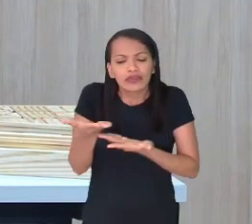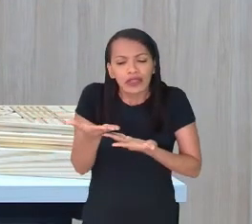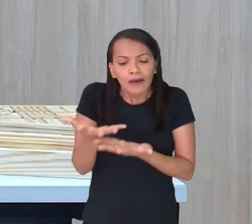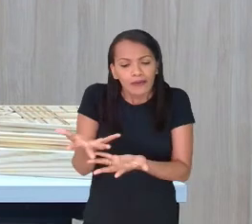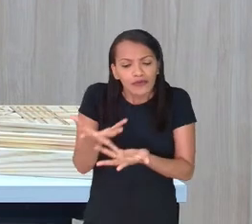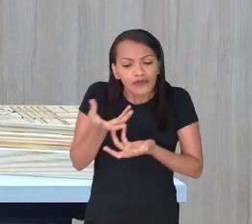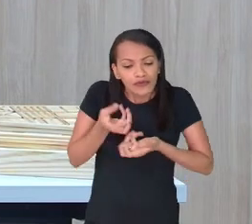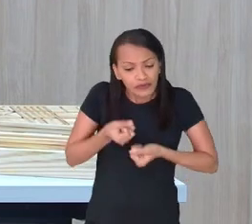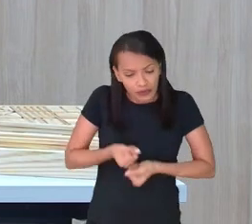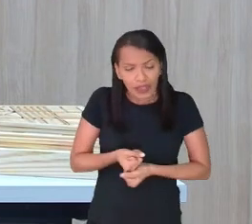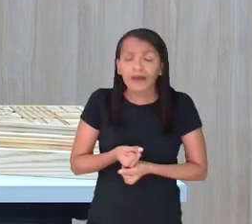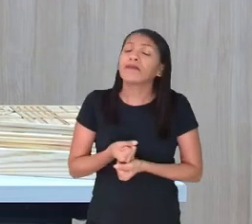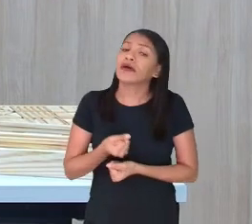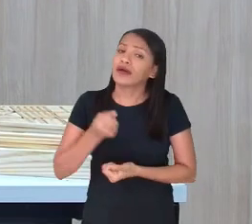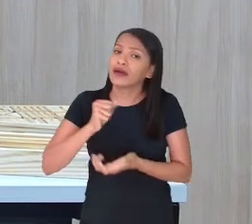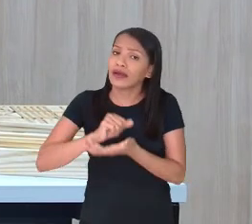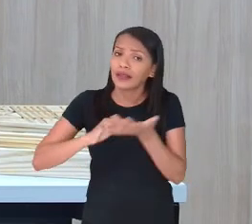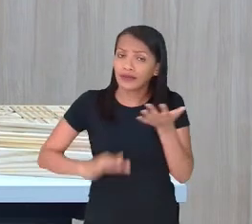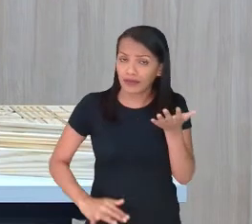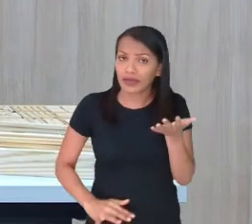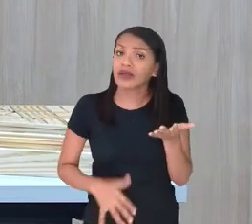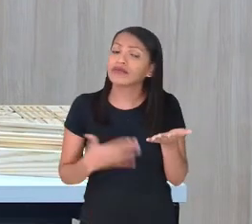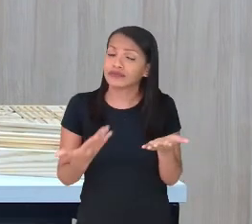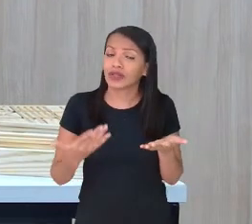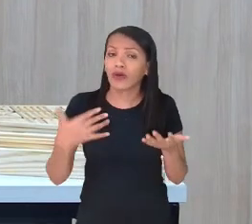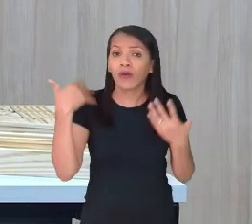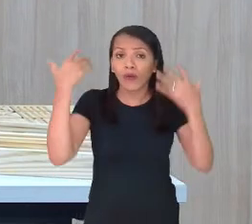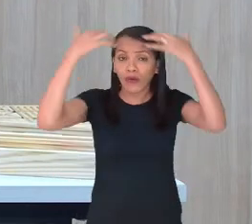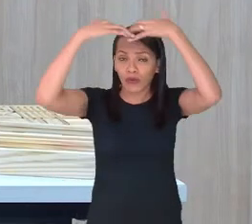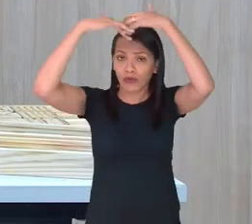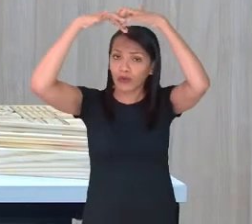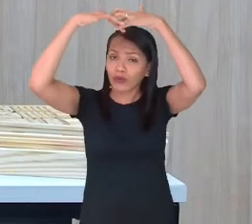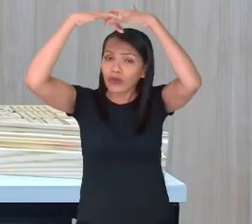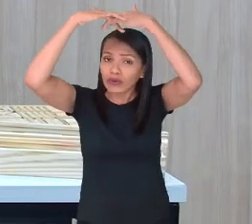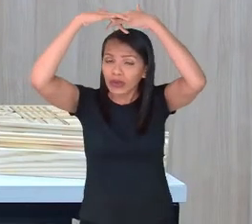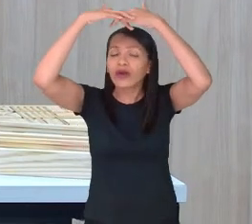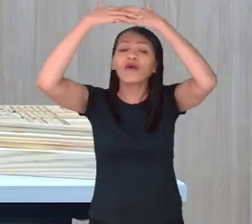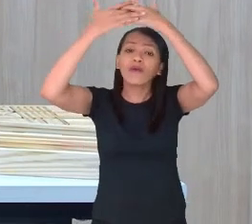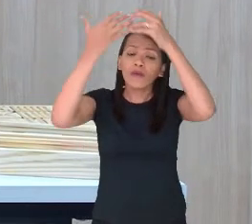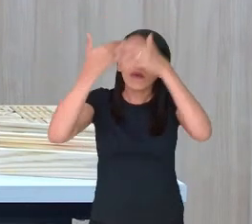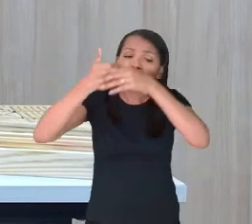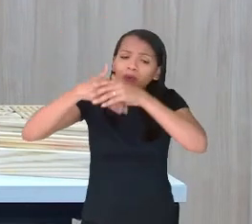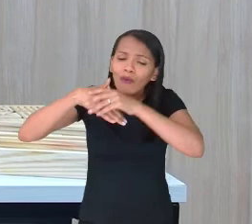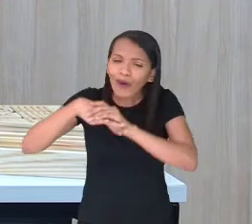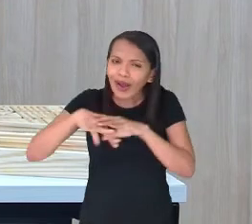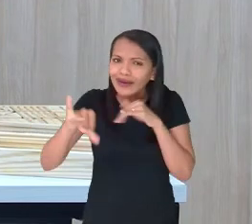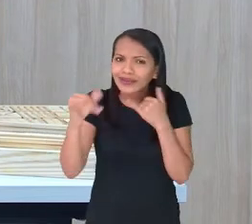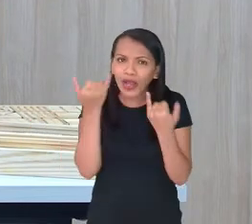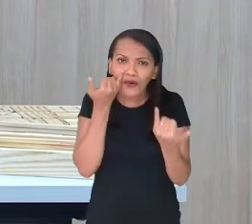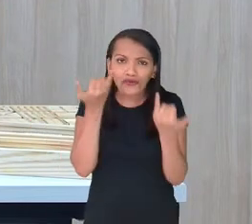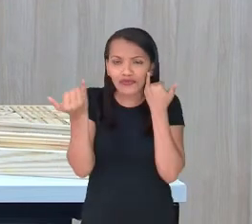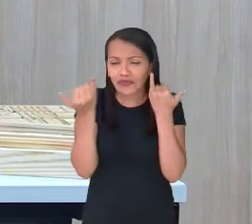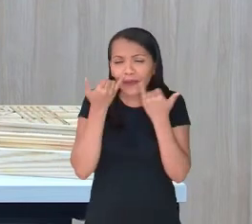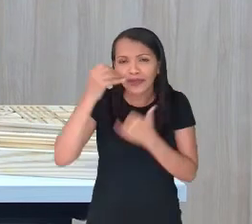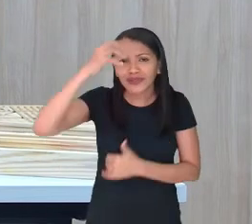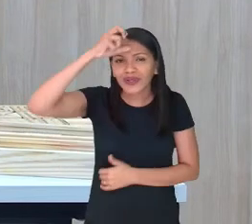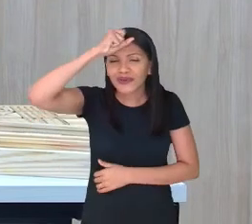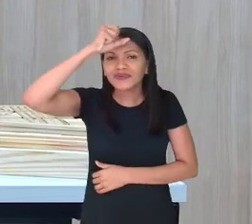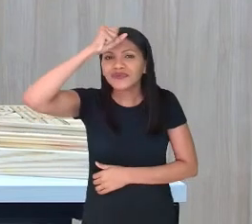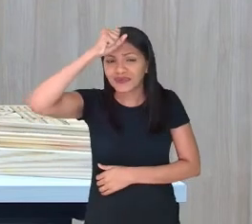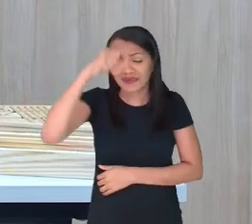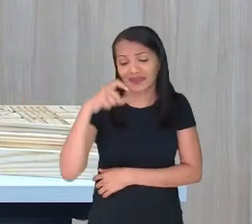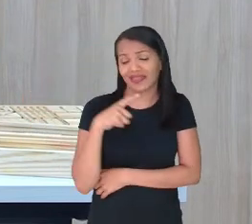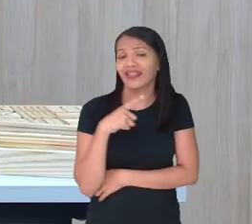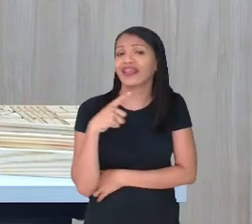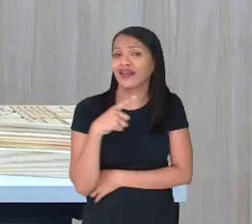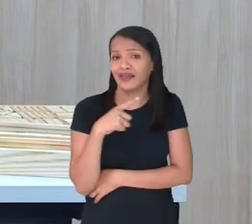àquela atividade, provavelmente o cérebro dele vai guardar aquela aprendizagem que ele